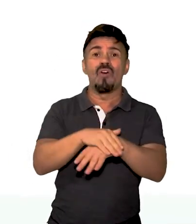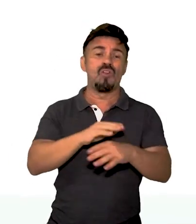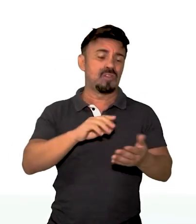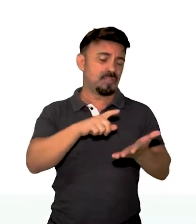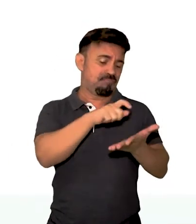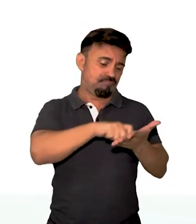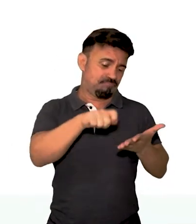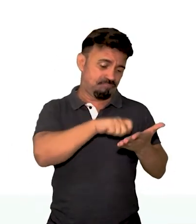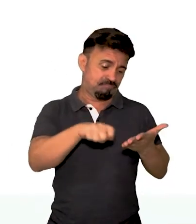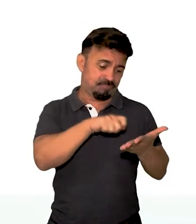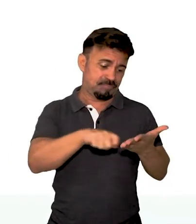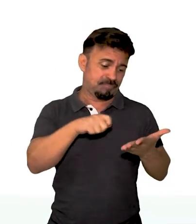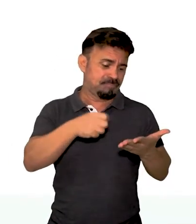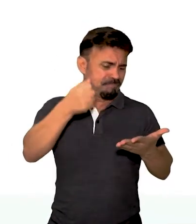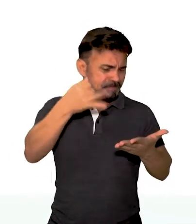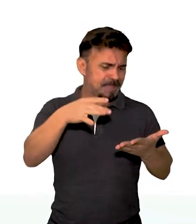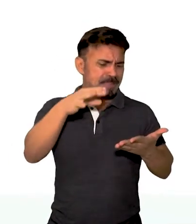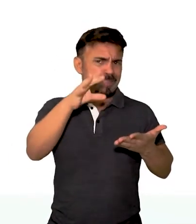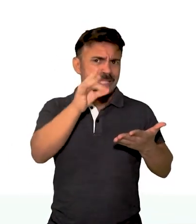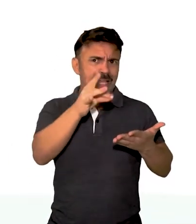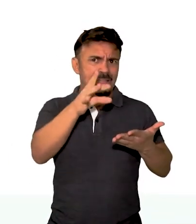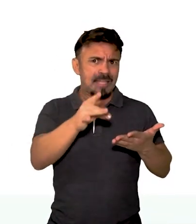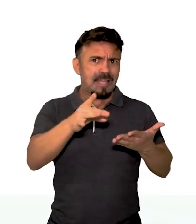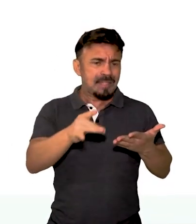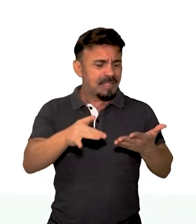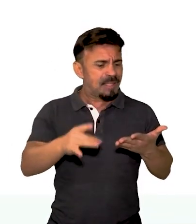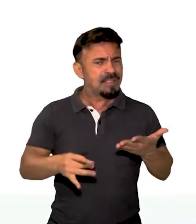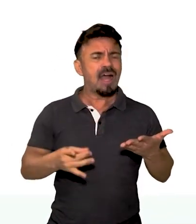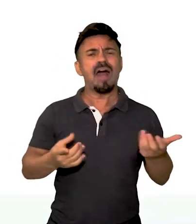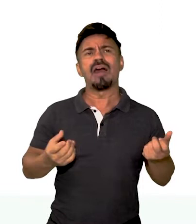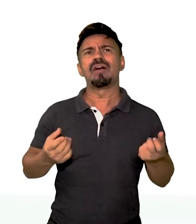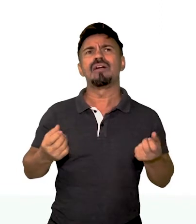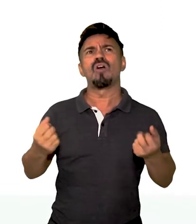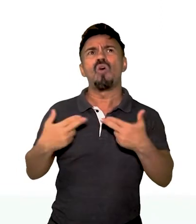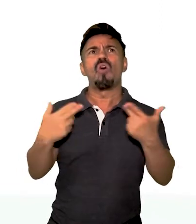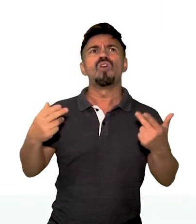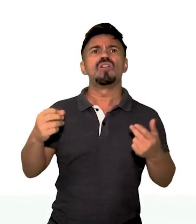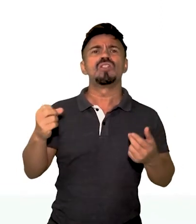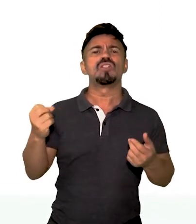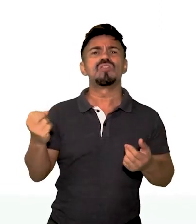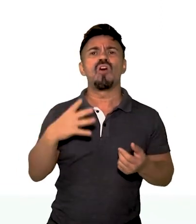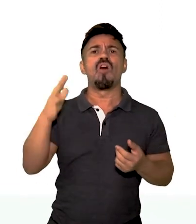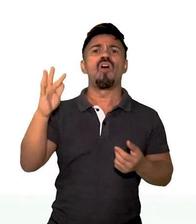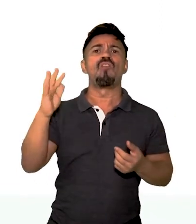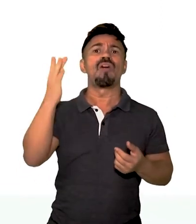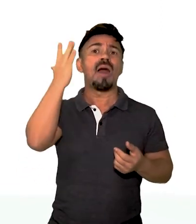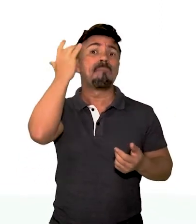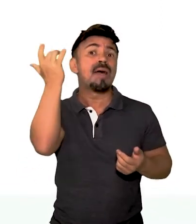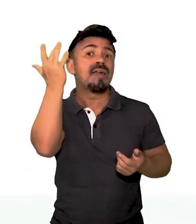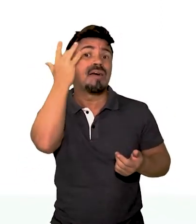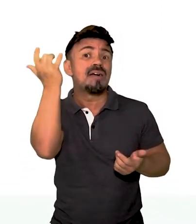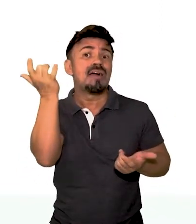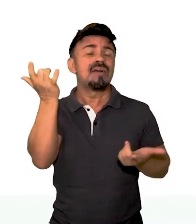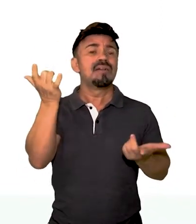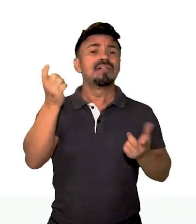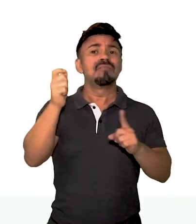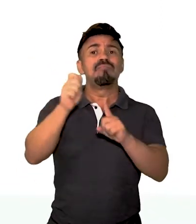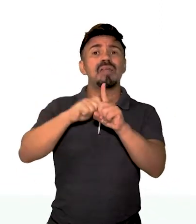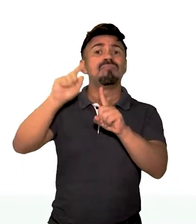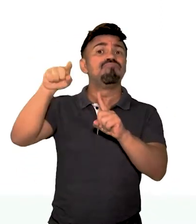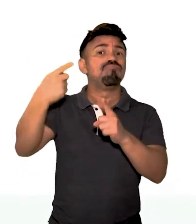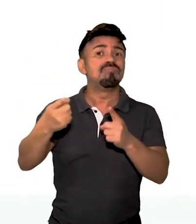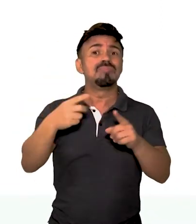dia. Oferecer novas expectativas, o que é que você quer que aconteça no próximo dia, no próximo mês ou